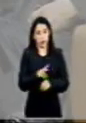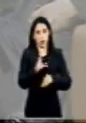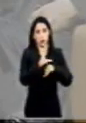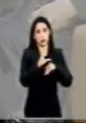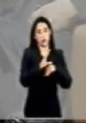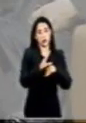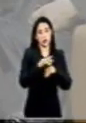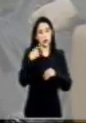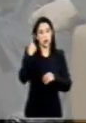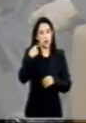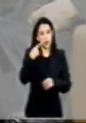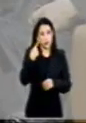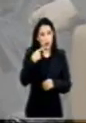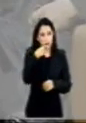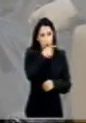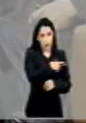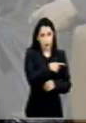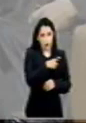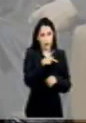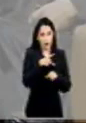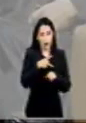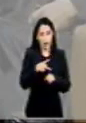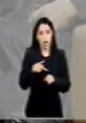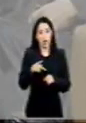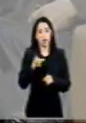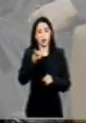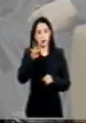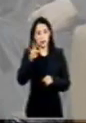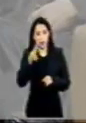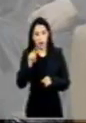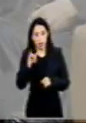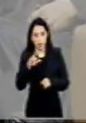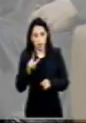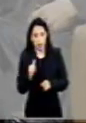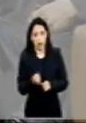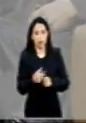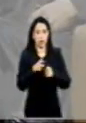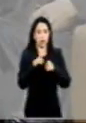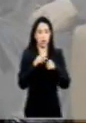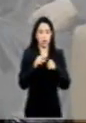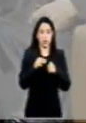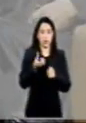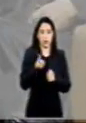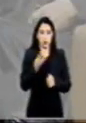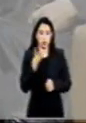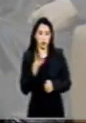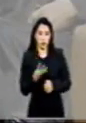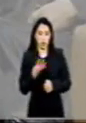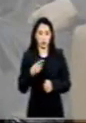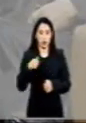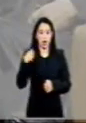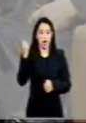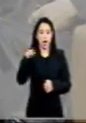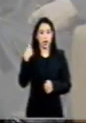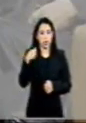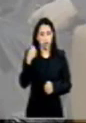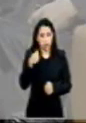seu artigo 72, da Constituição da Itália, em seu artigo 64, da Constituição da Argentina, em seu artigo